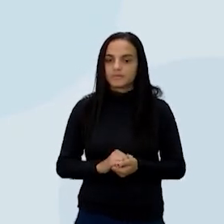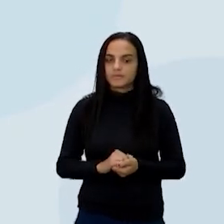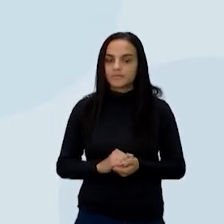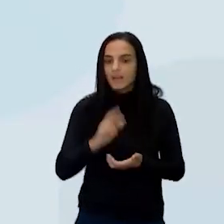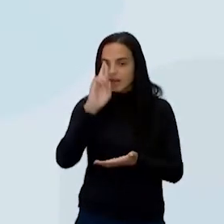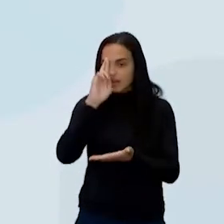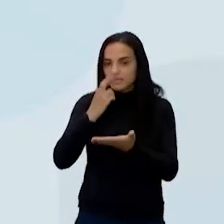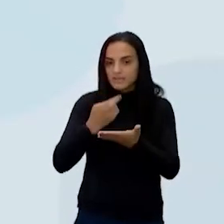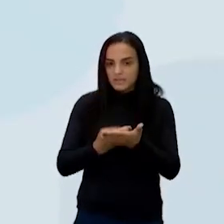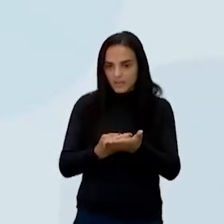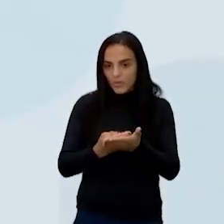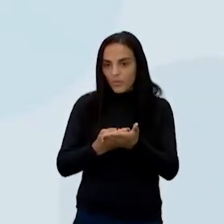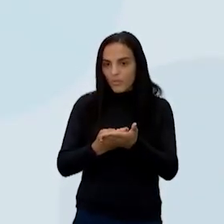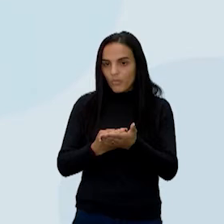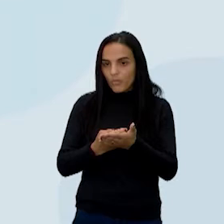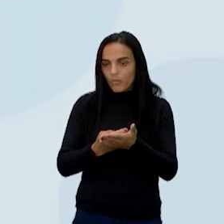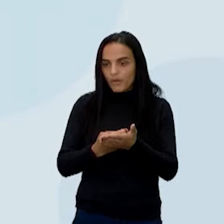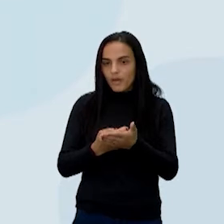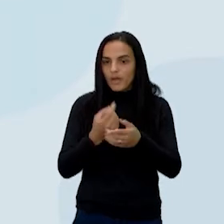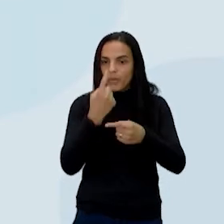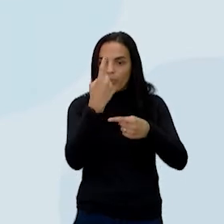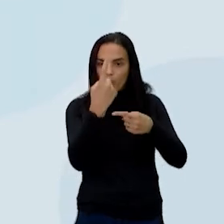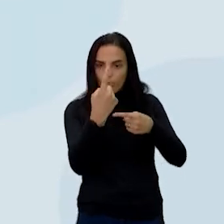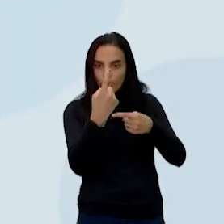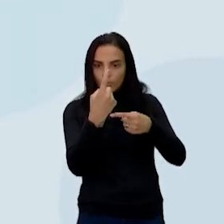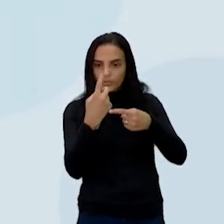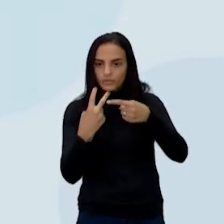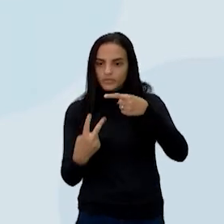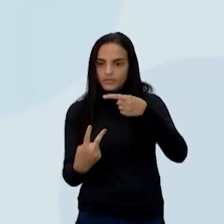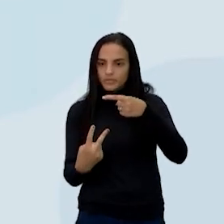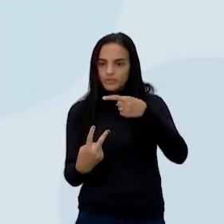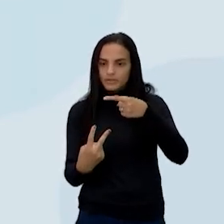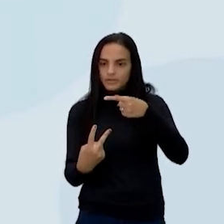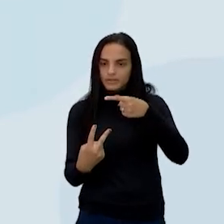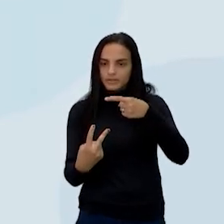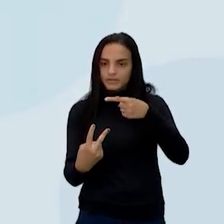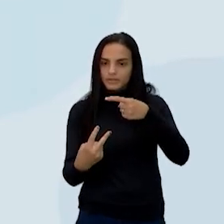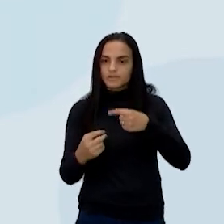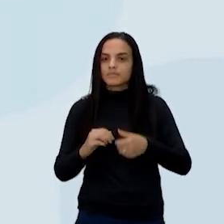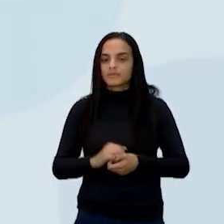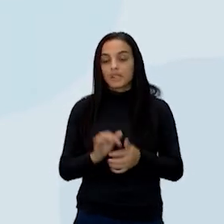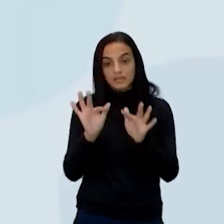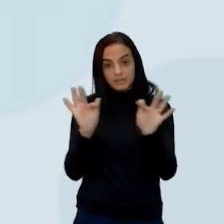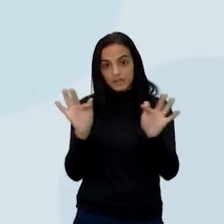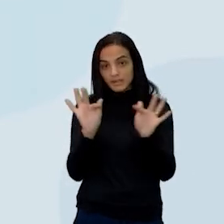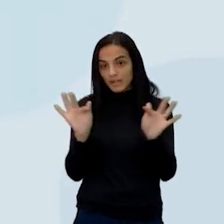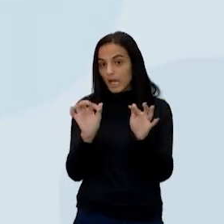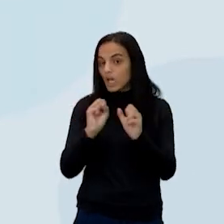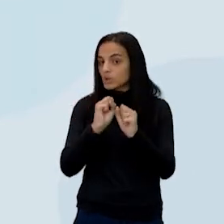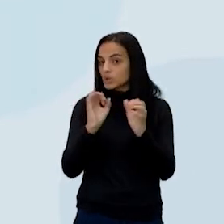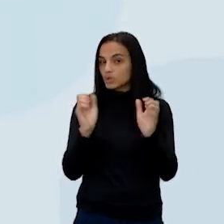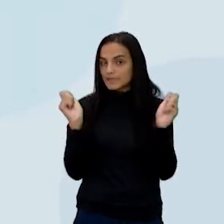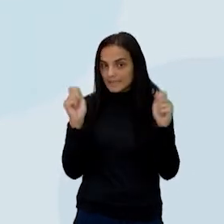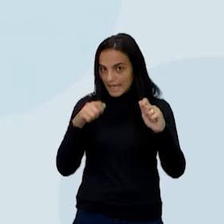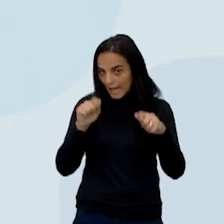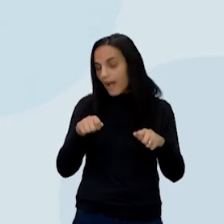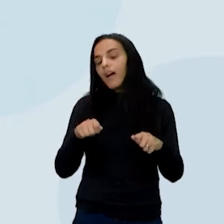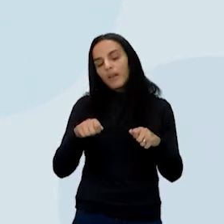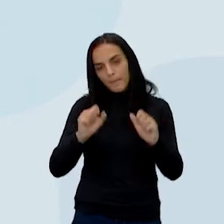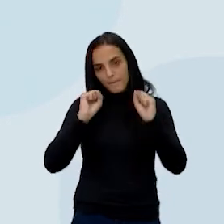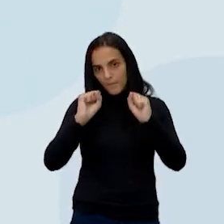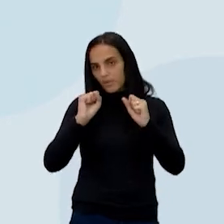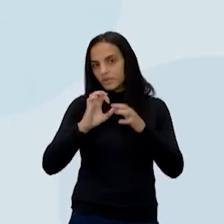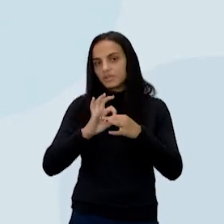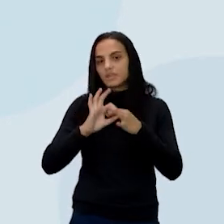1 para 2, né? Veja que a gente só simplifica se der para simplificar, tá bom? Como foi no caso